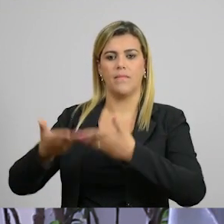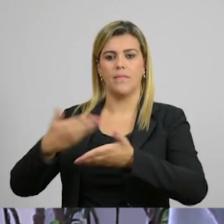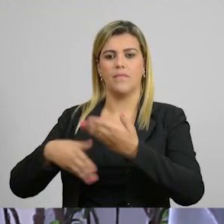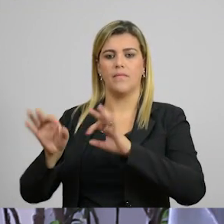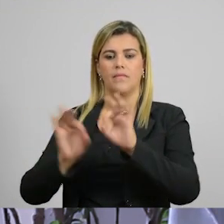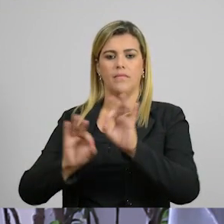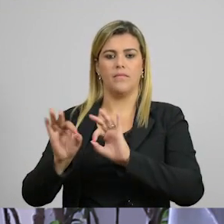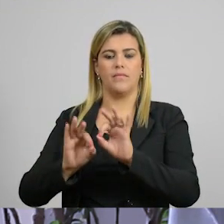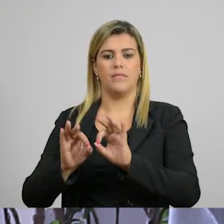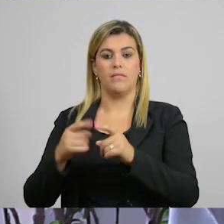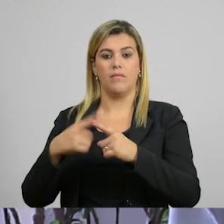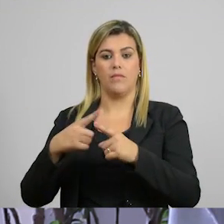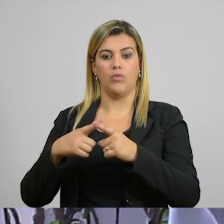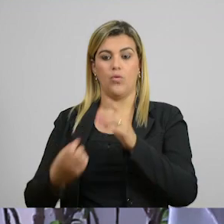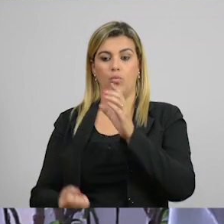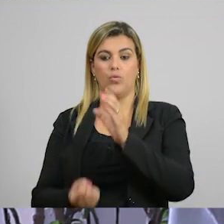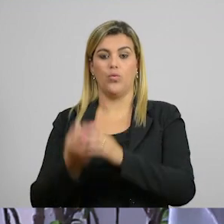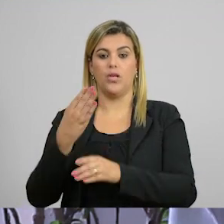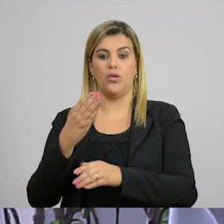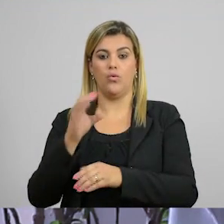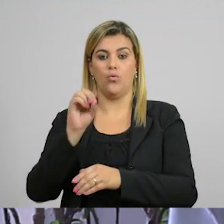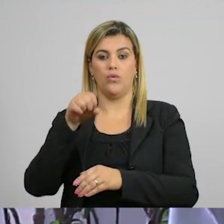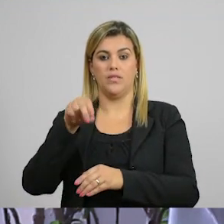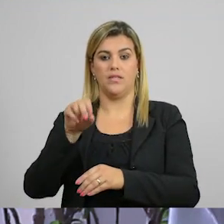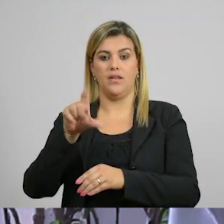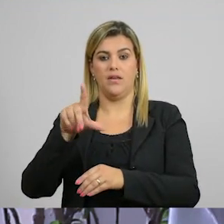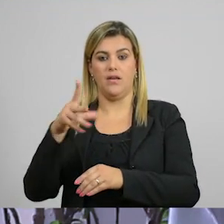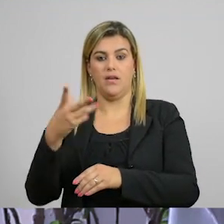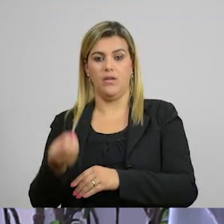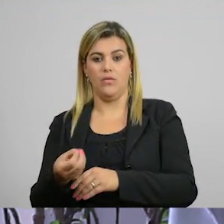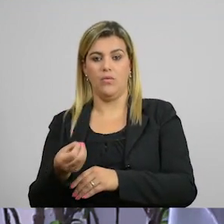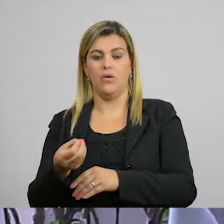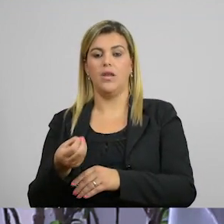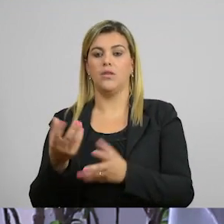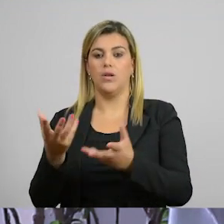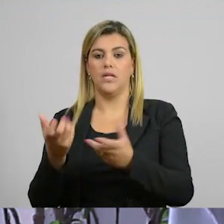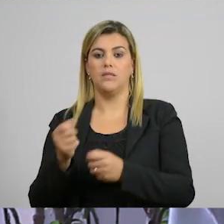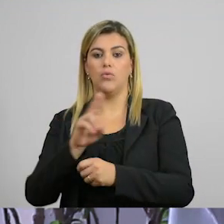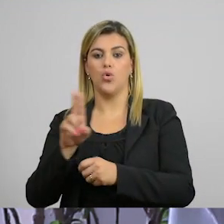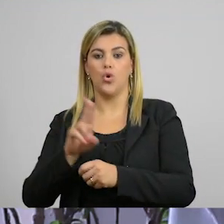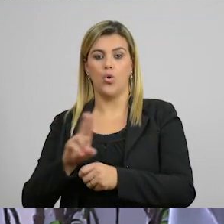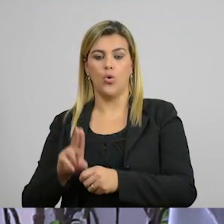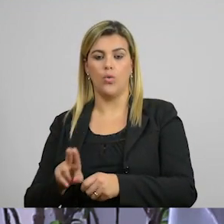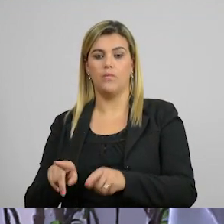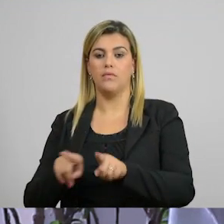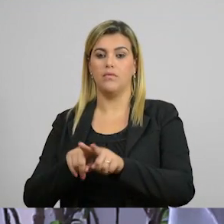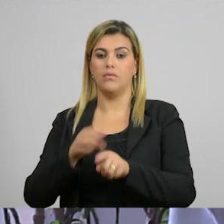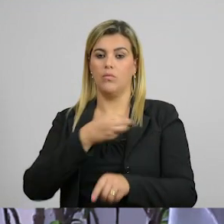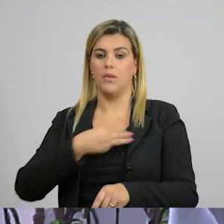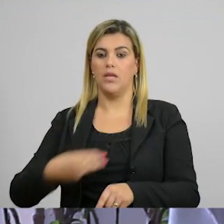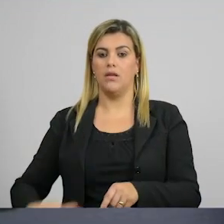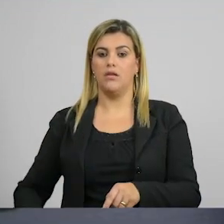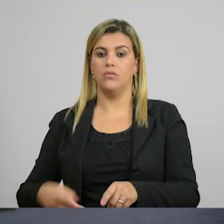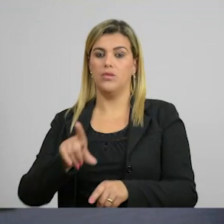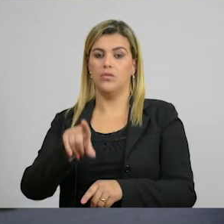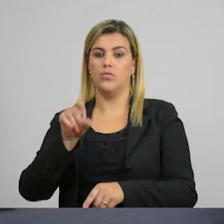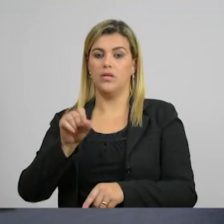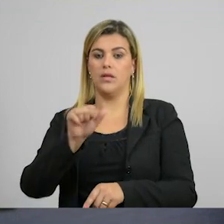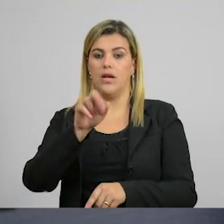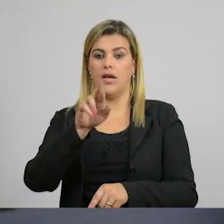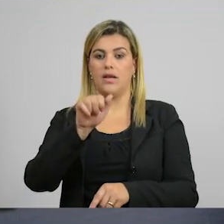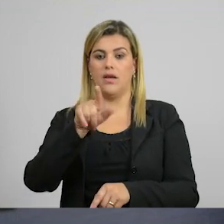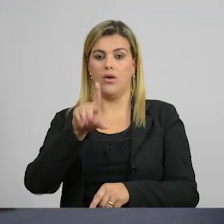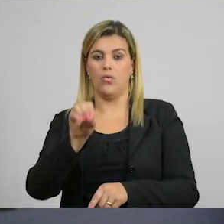gente se organizava. Porque quando criou o conselho, ele simplesmente recebeu nomes e o